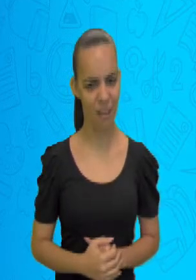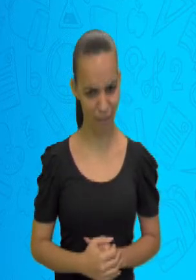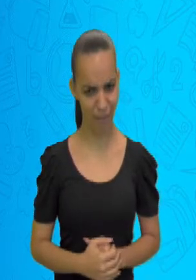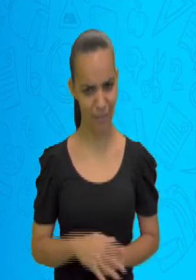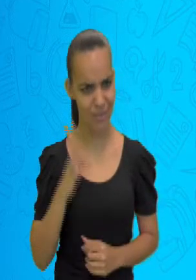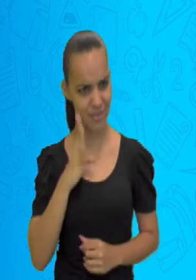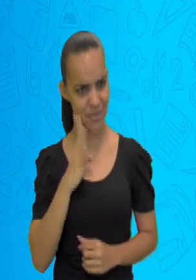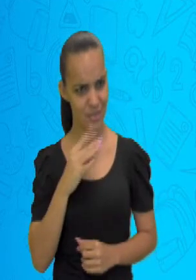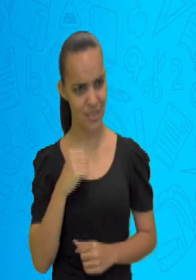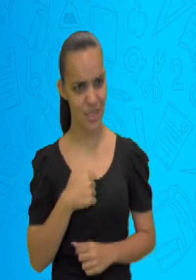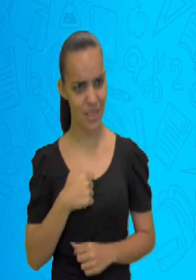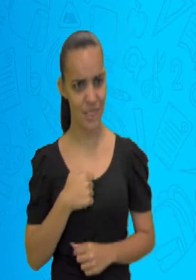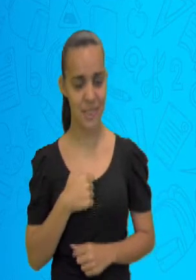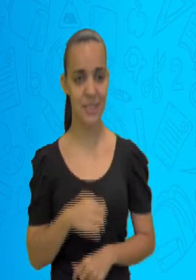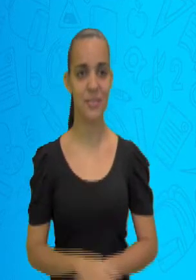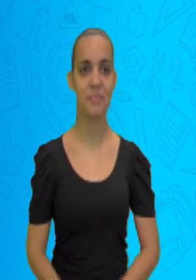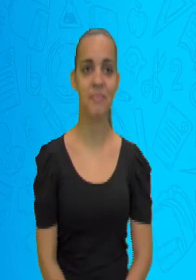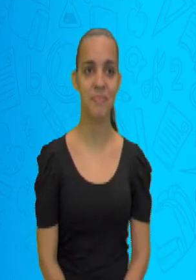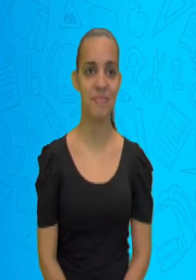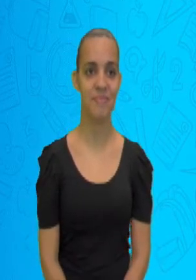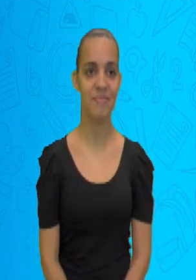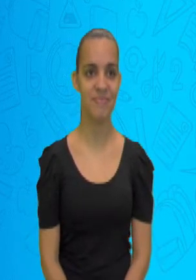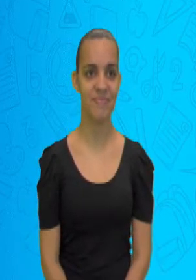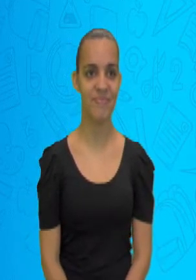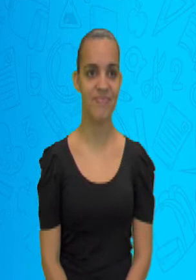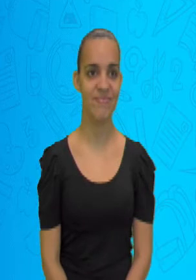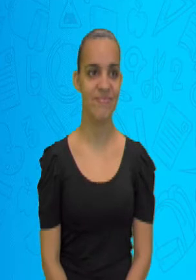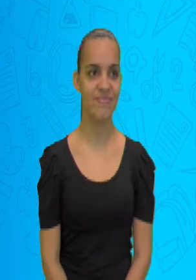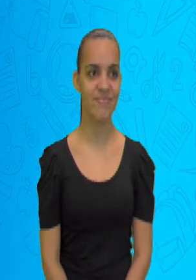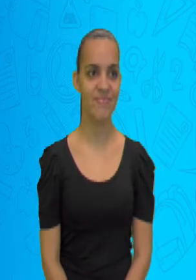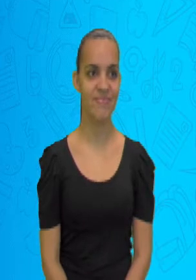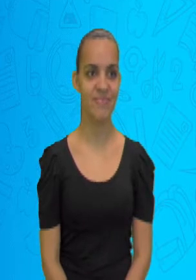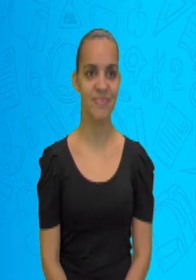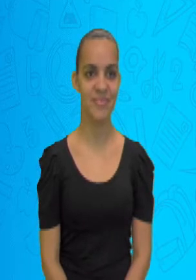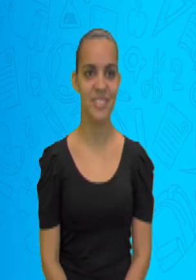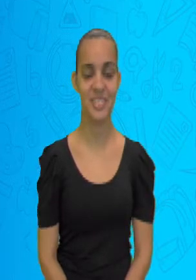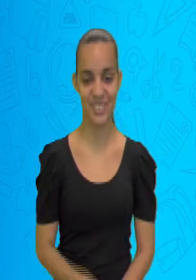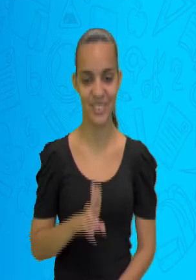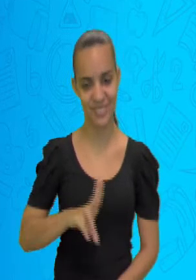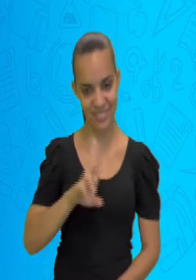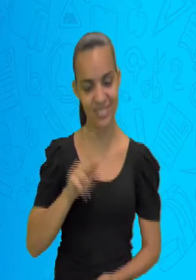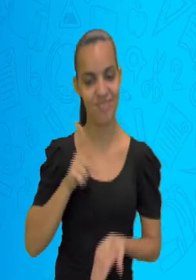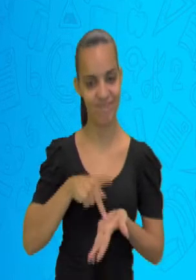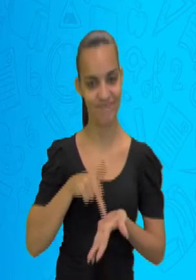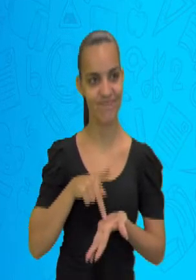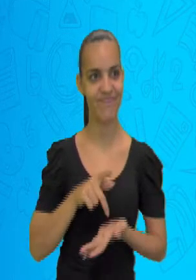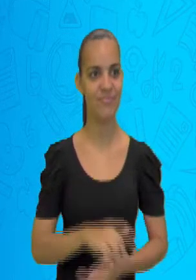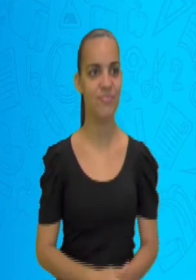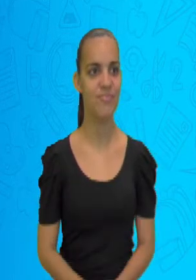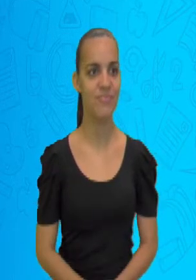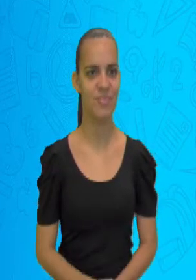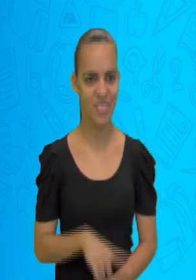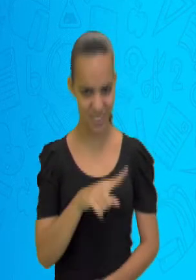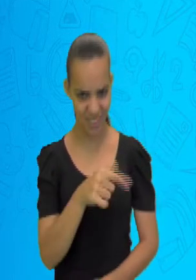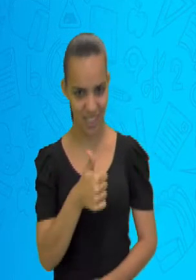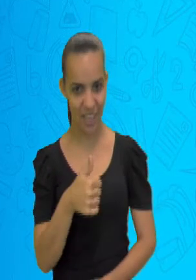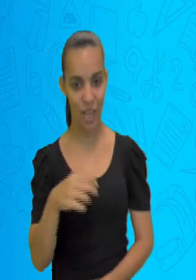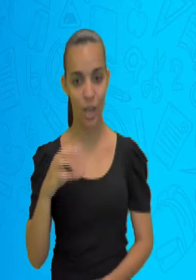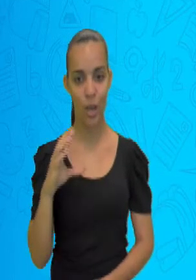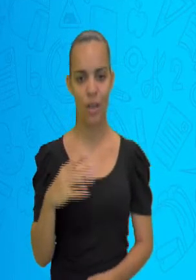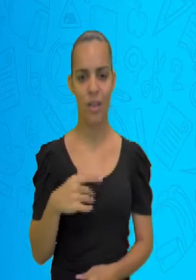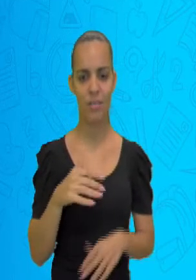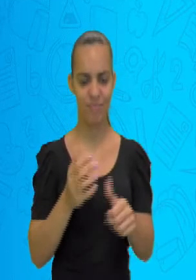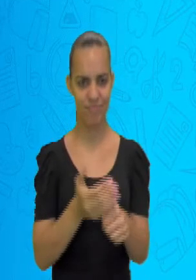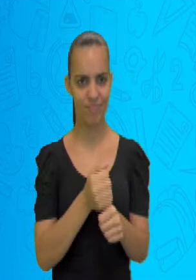é? Olha! E usamos mesmo, né? E aí, compadre, firme?